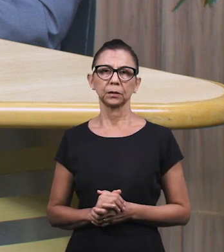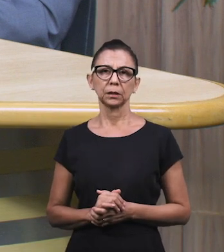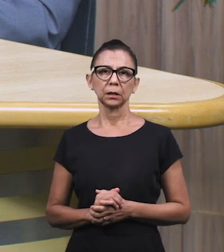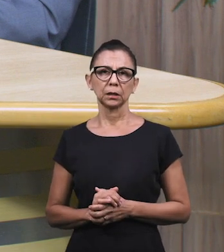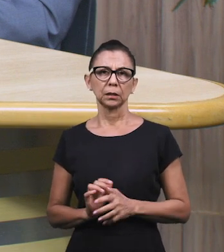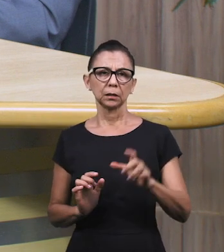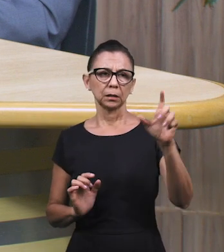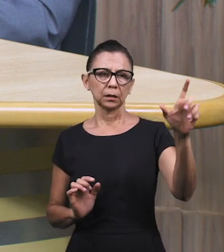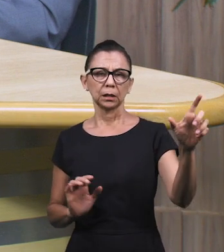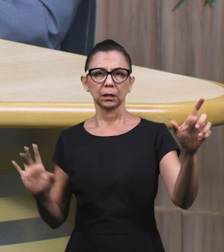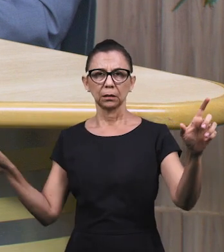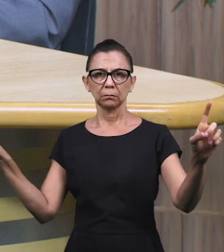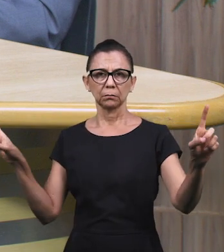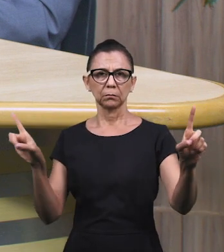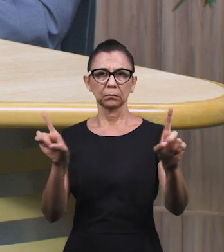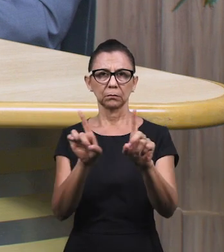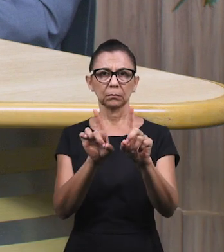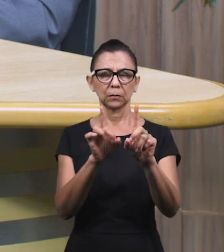ele estava